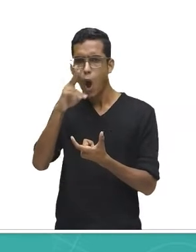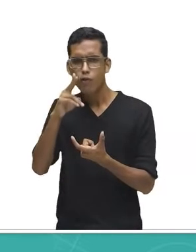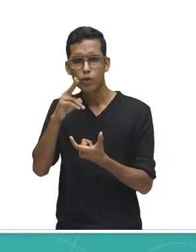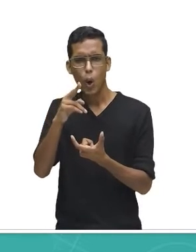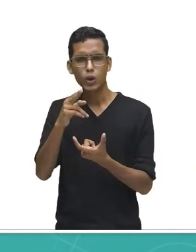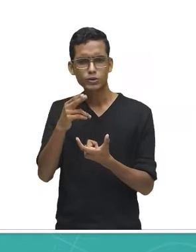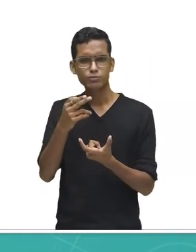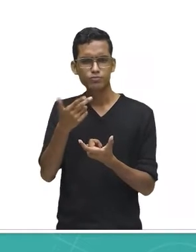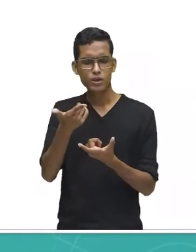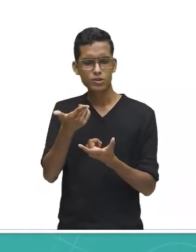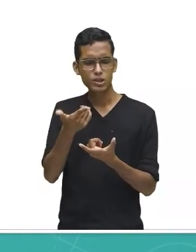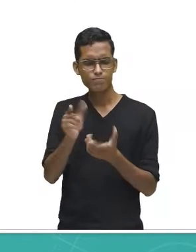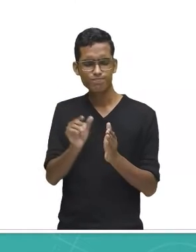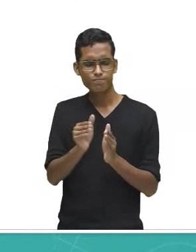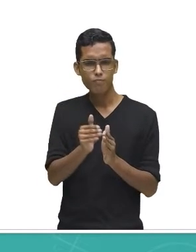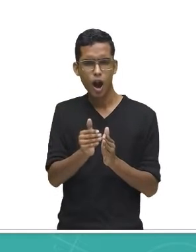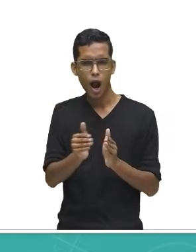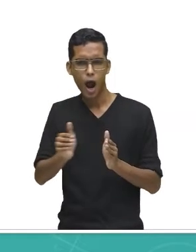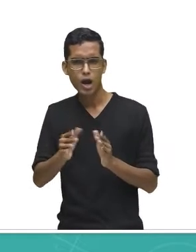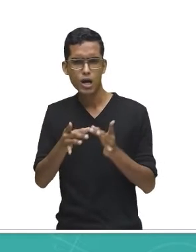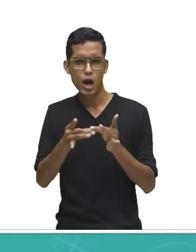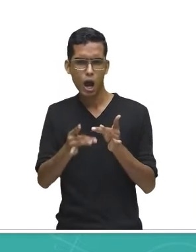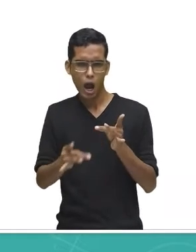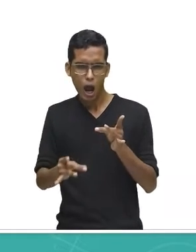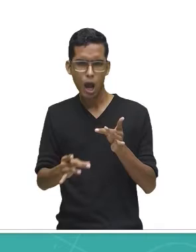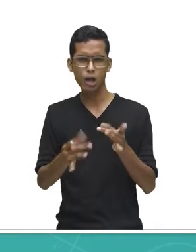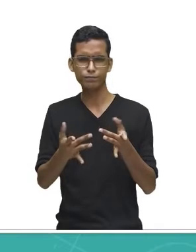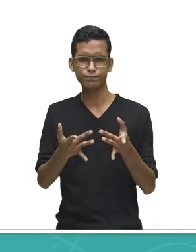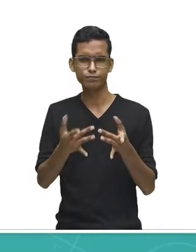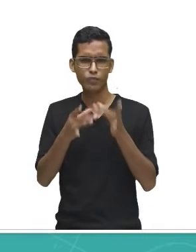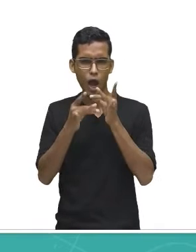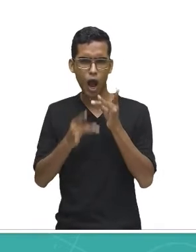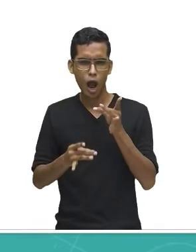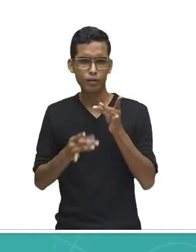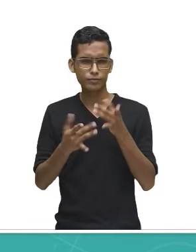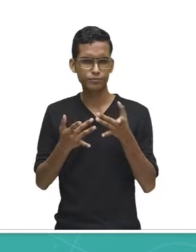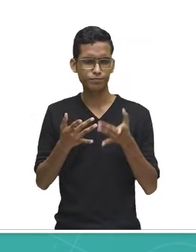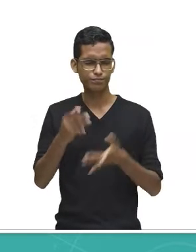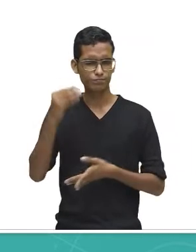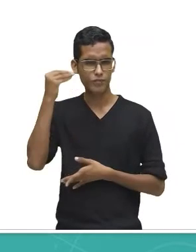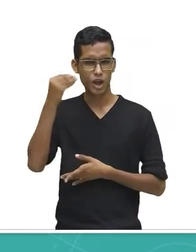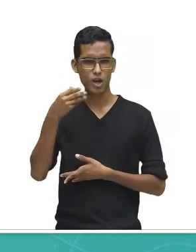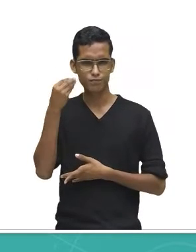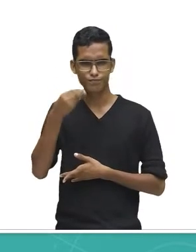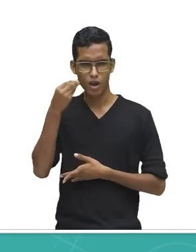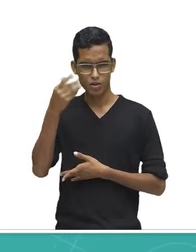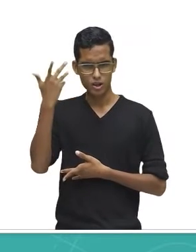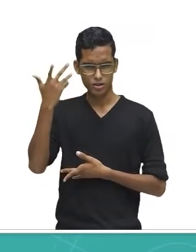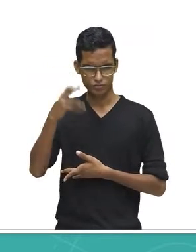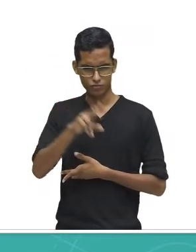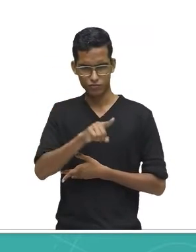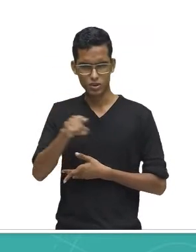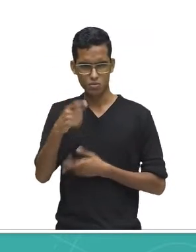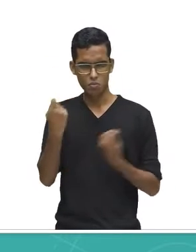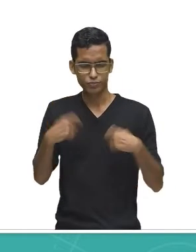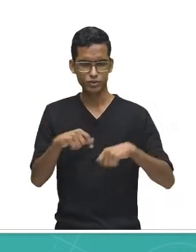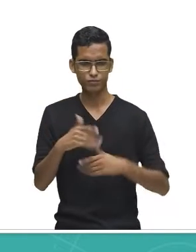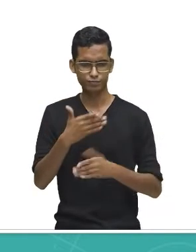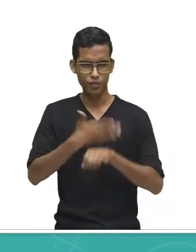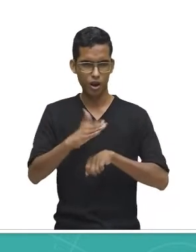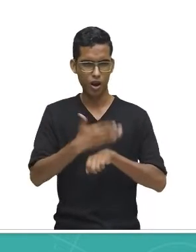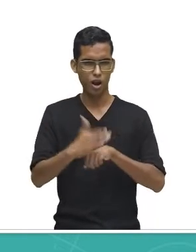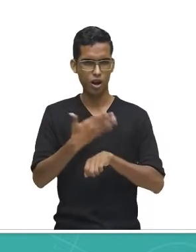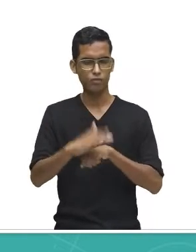você chama como se chamasse o nome de alguém. E vê, experimente aí, pense sozinho, só no